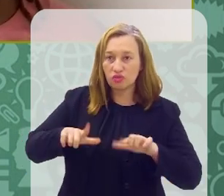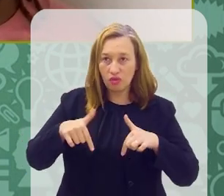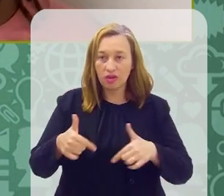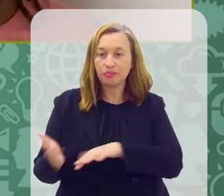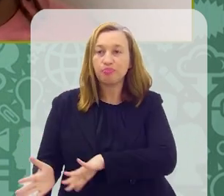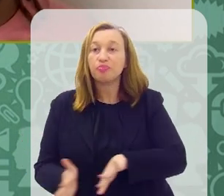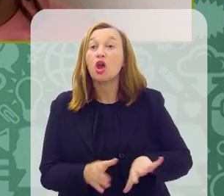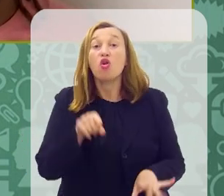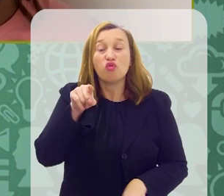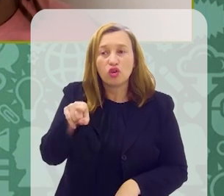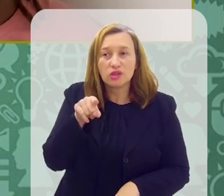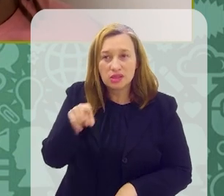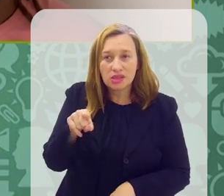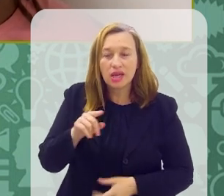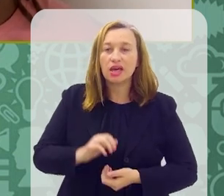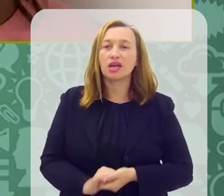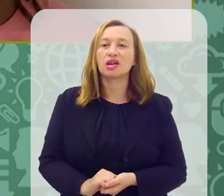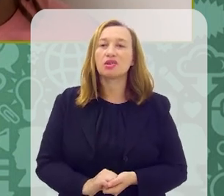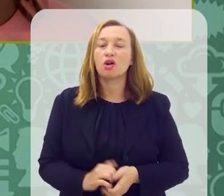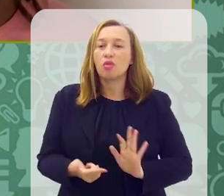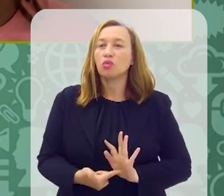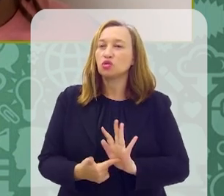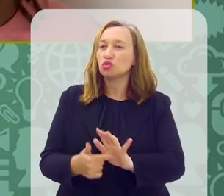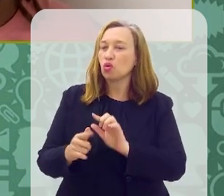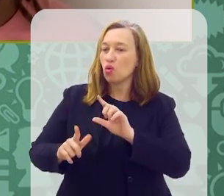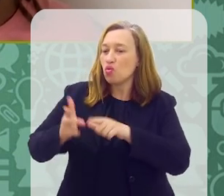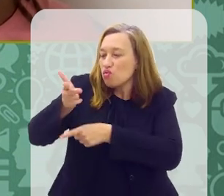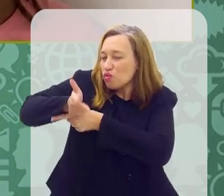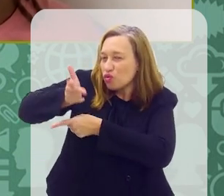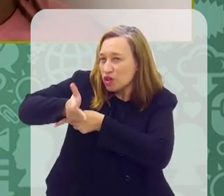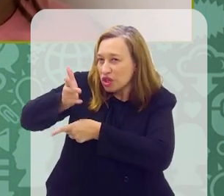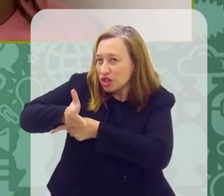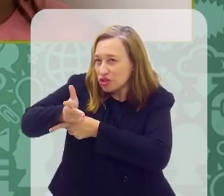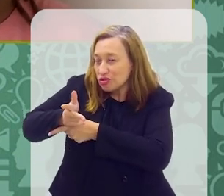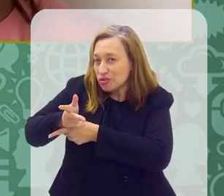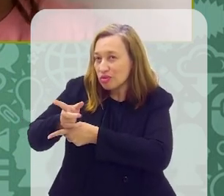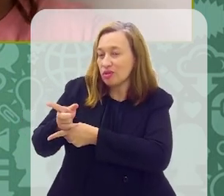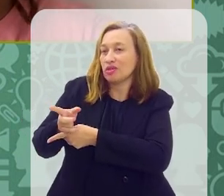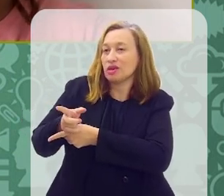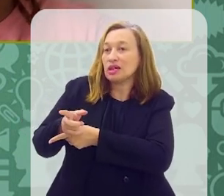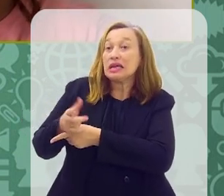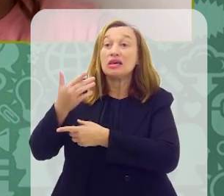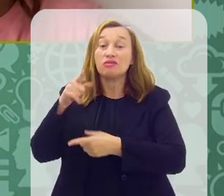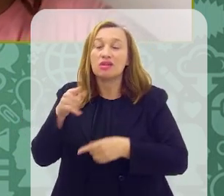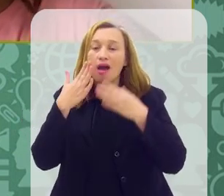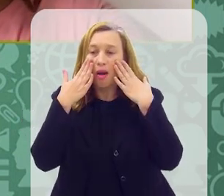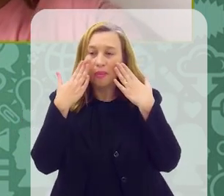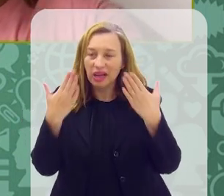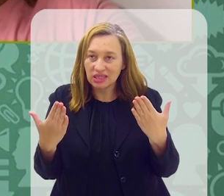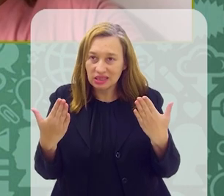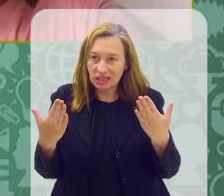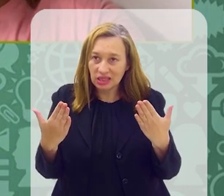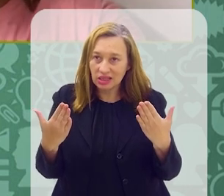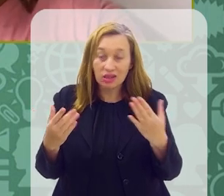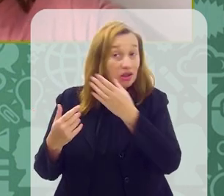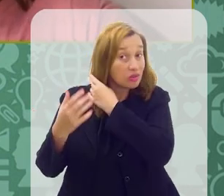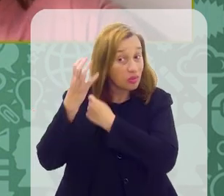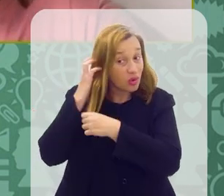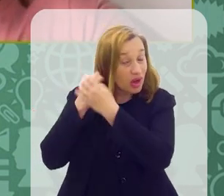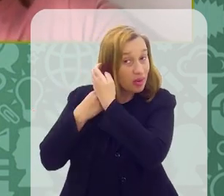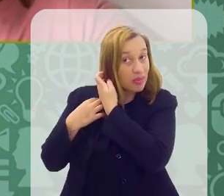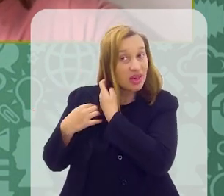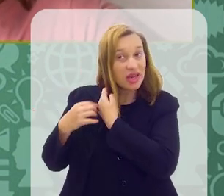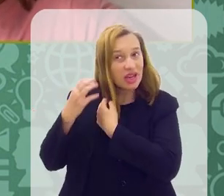objetivo. Você disponibilizou um vídeo para gente, aonde você apresenta no